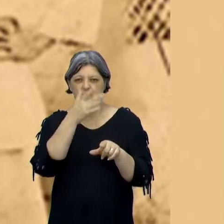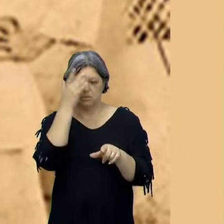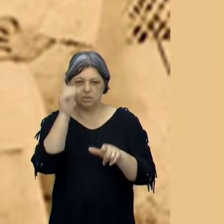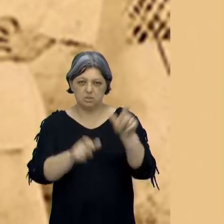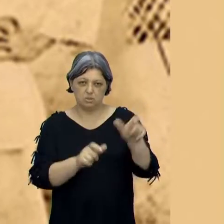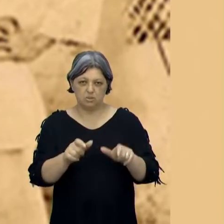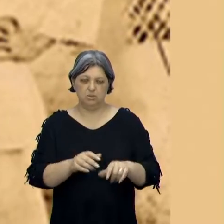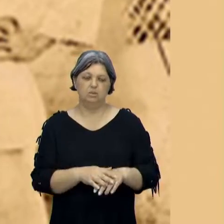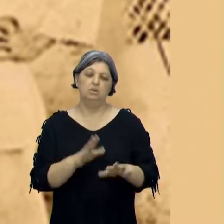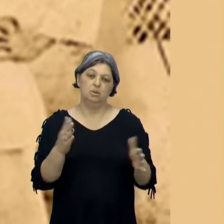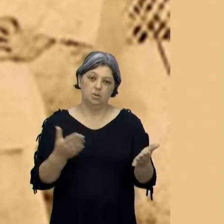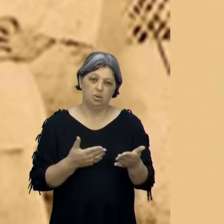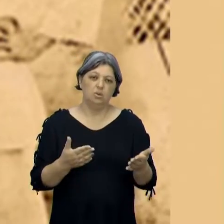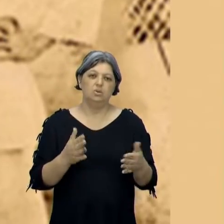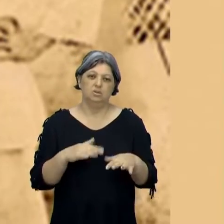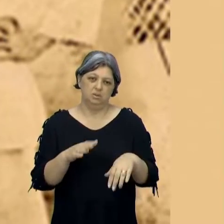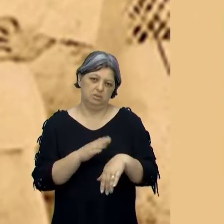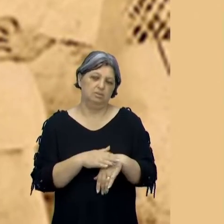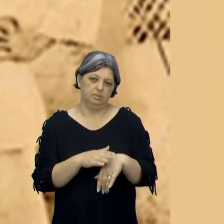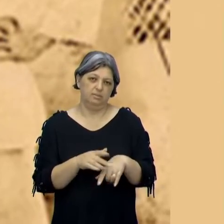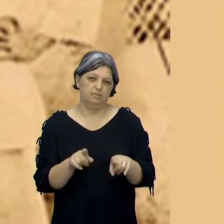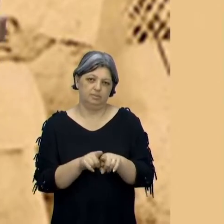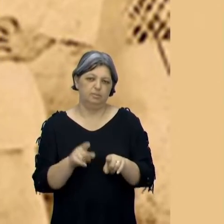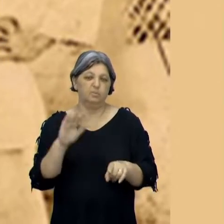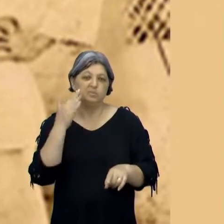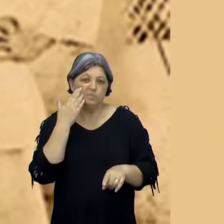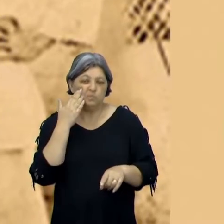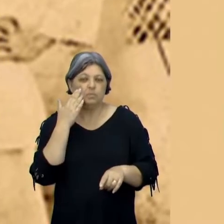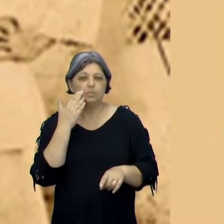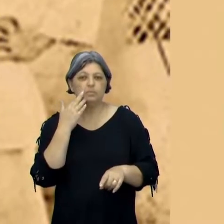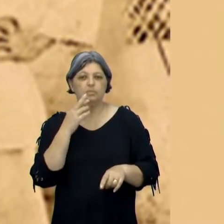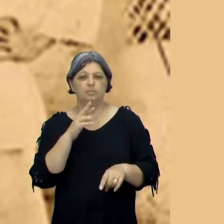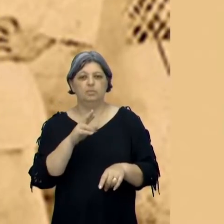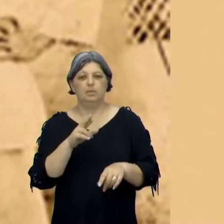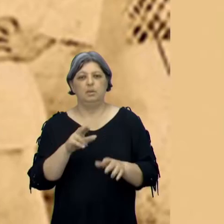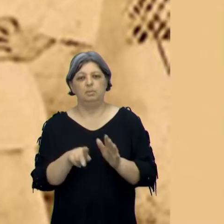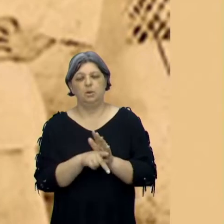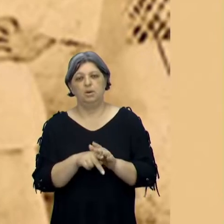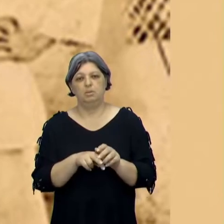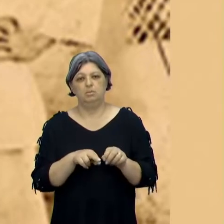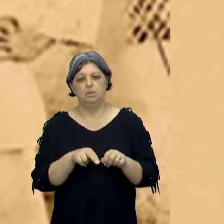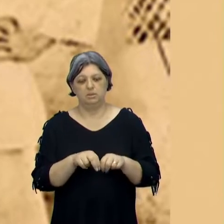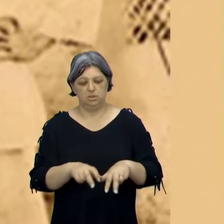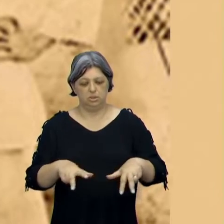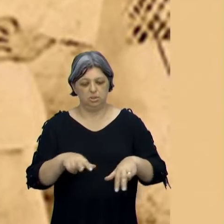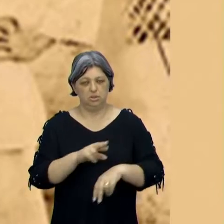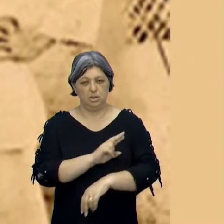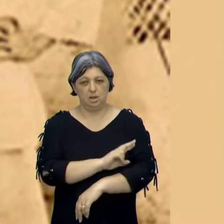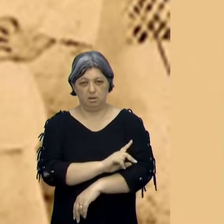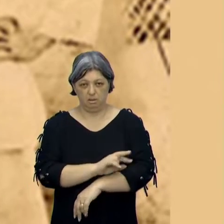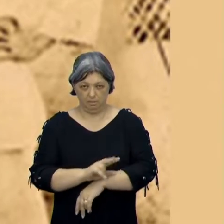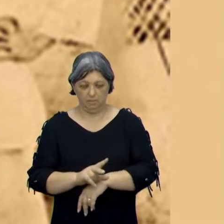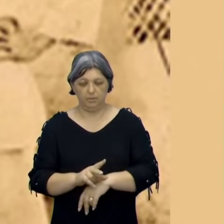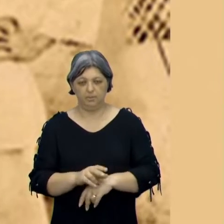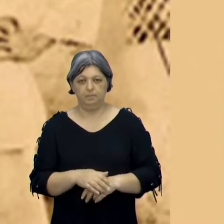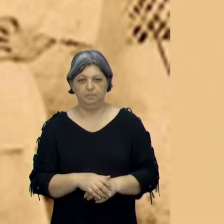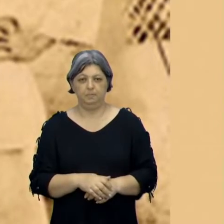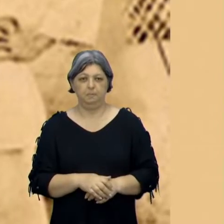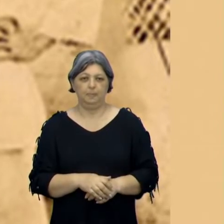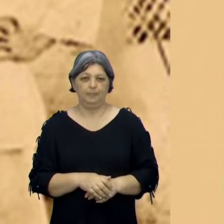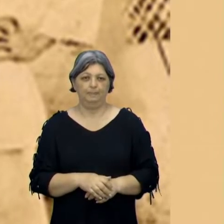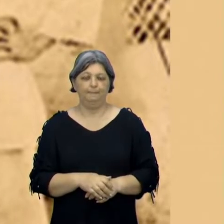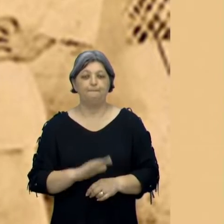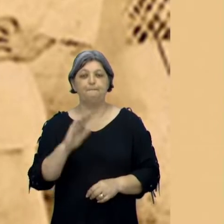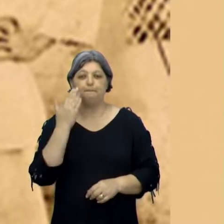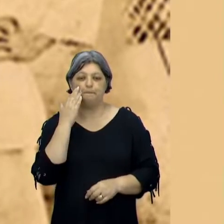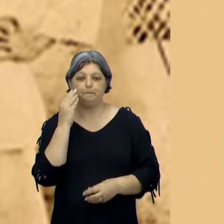gente bem ou mal acaba fazendo, né, de entender as diferenças, né, e essas diferentes etnias, nesse momento essa